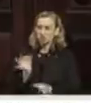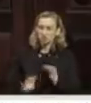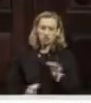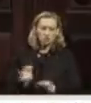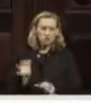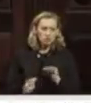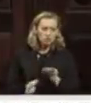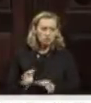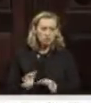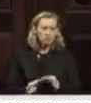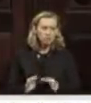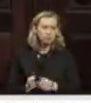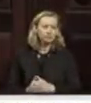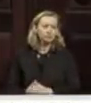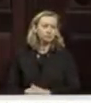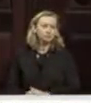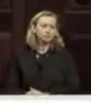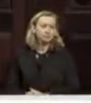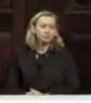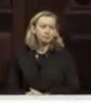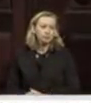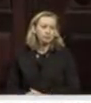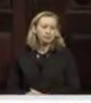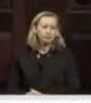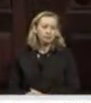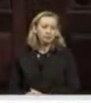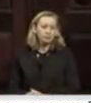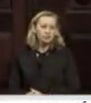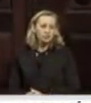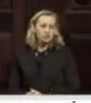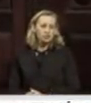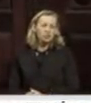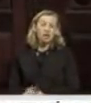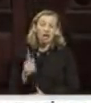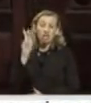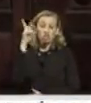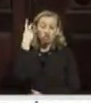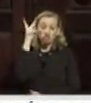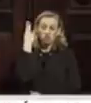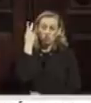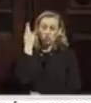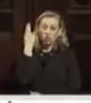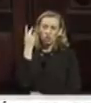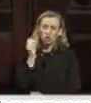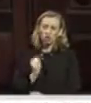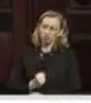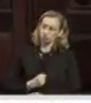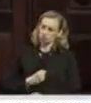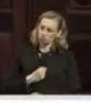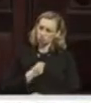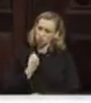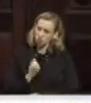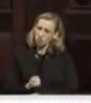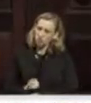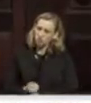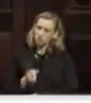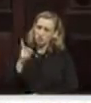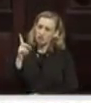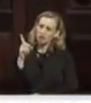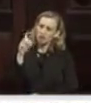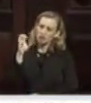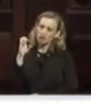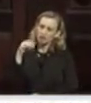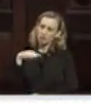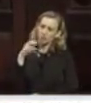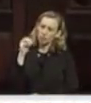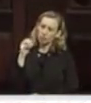Por uma razão simples, a morte do estudante Edson Luiz entra para a história da resistência da democracia contra a